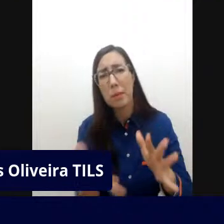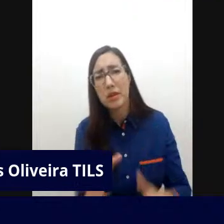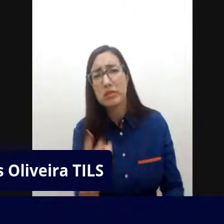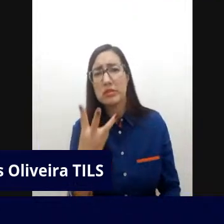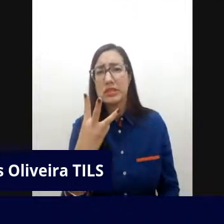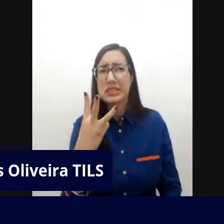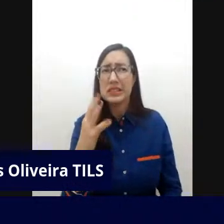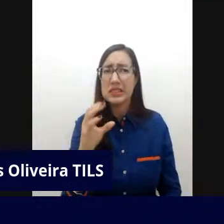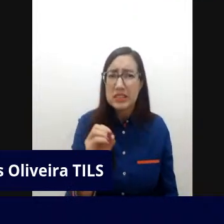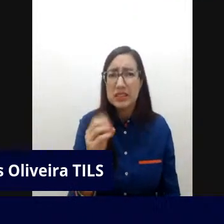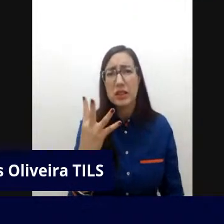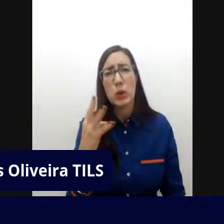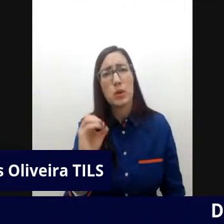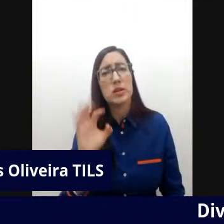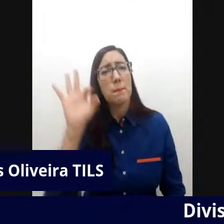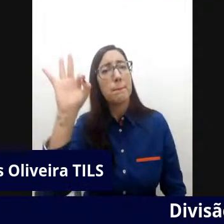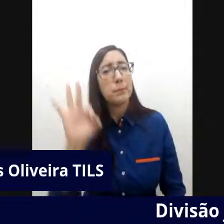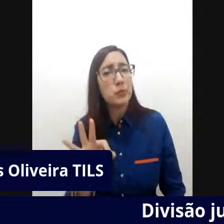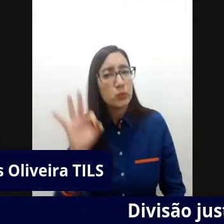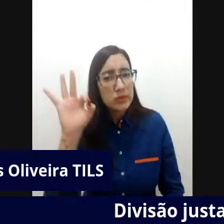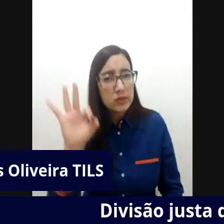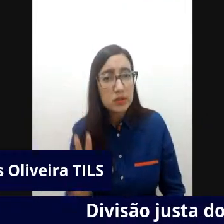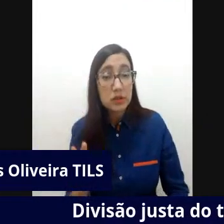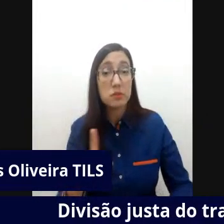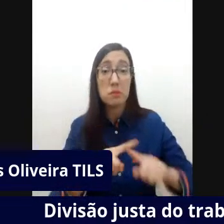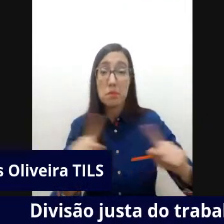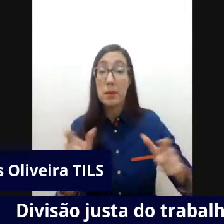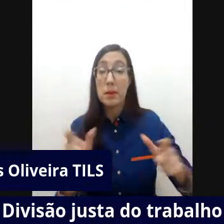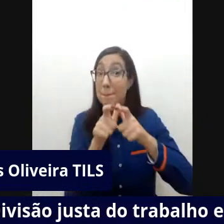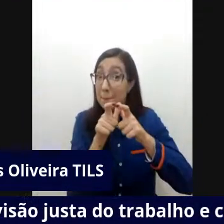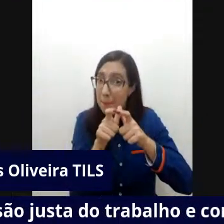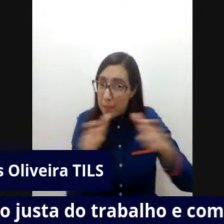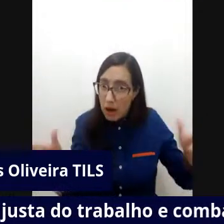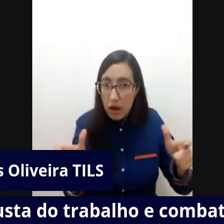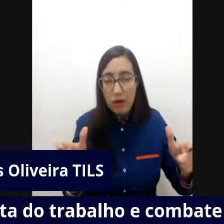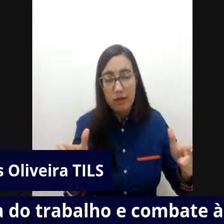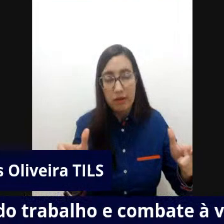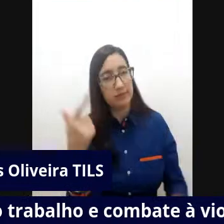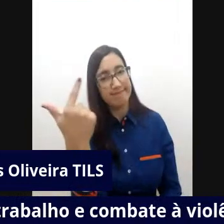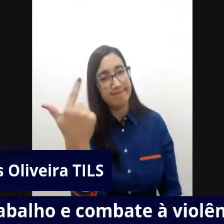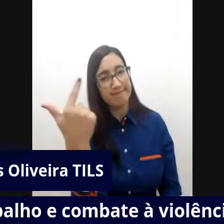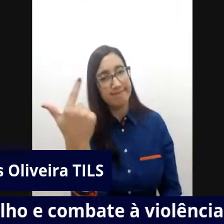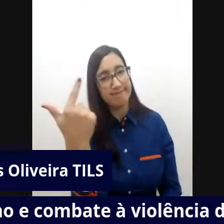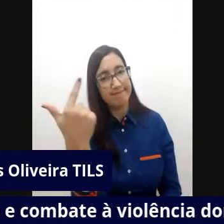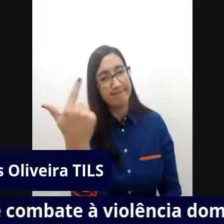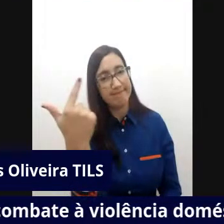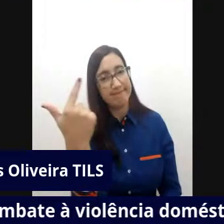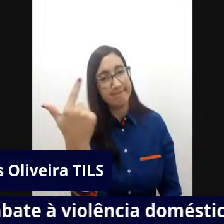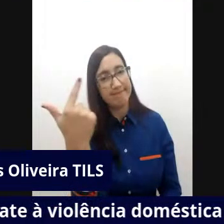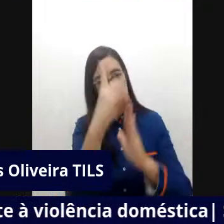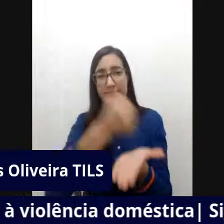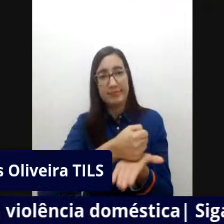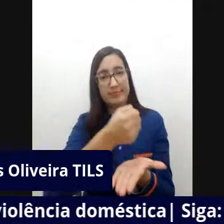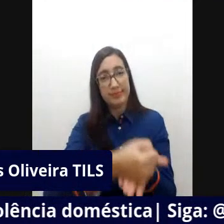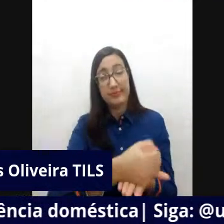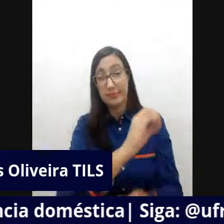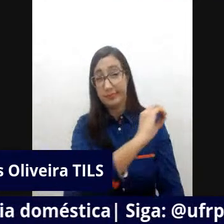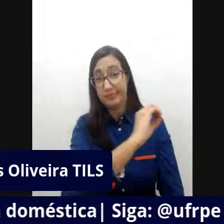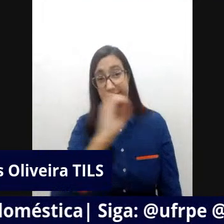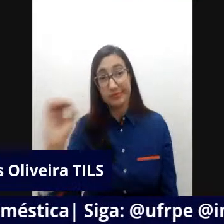de estar trabalhando sem a carteira registrada, a gente ainda vê essa situação